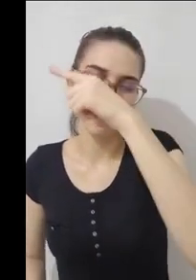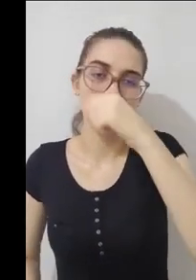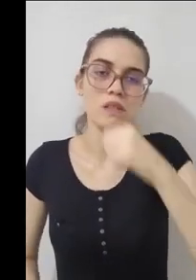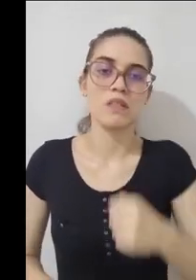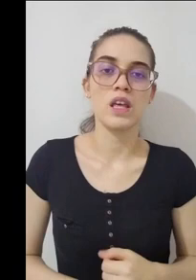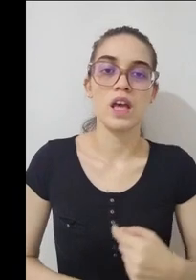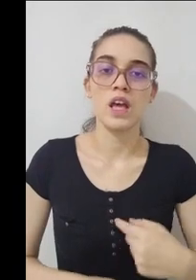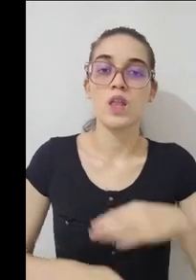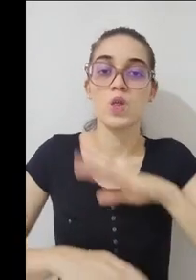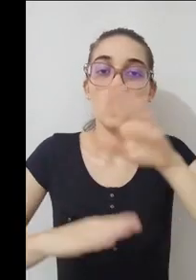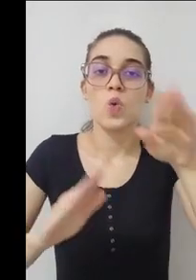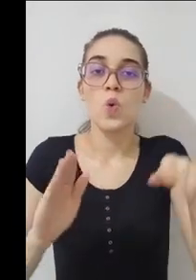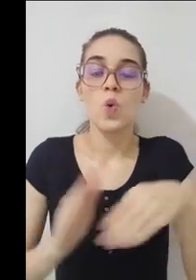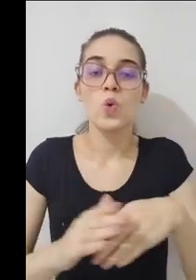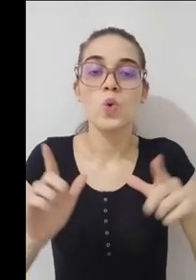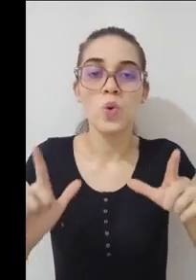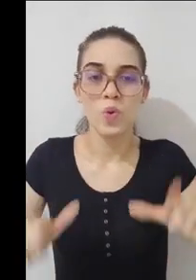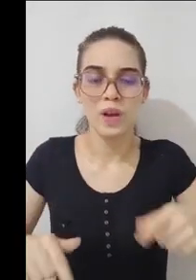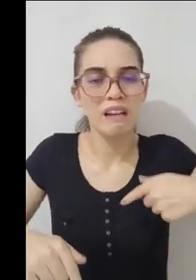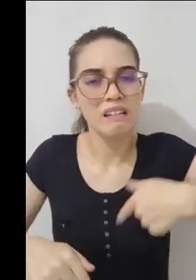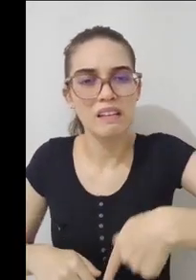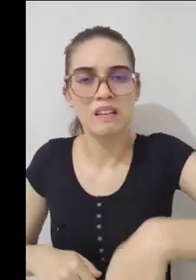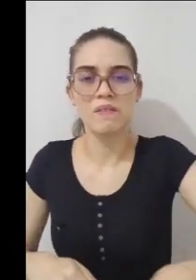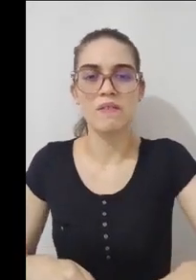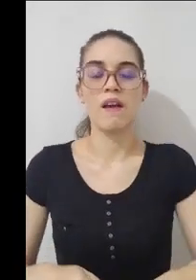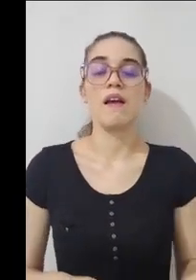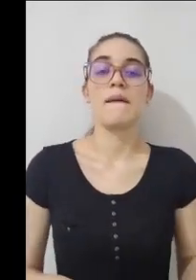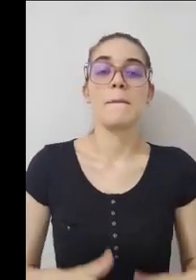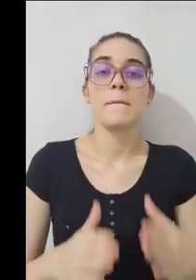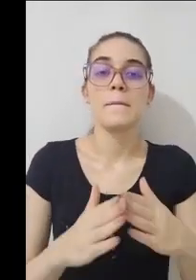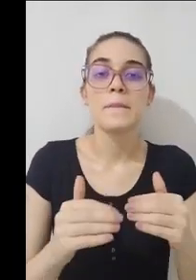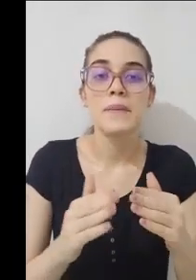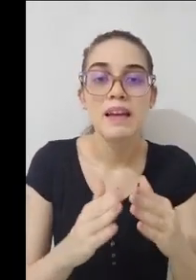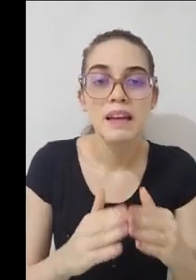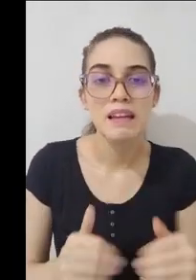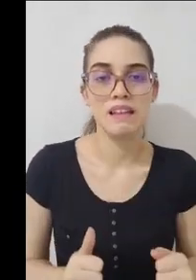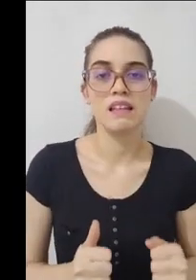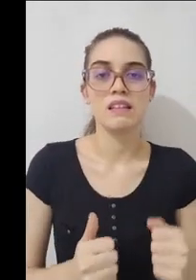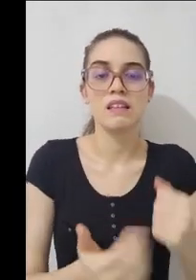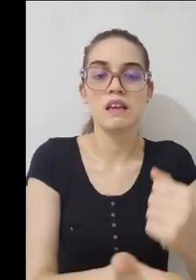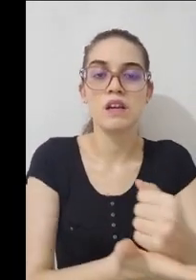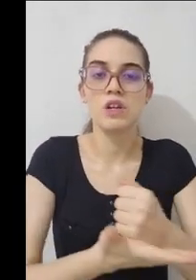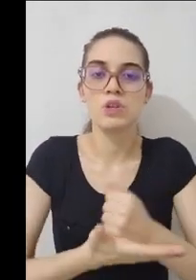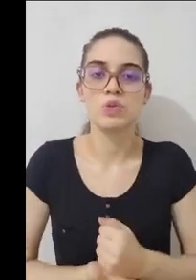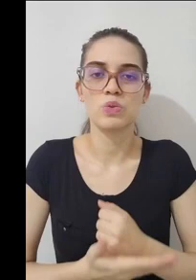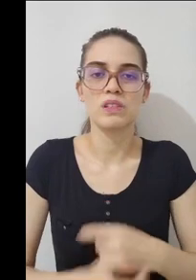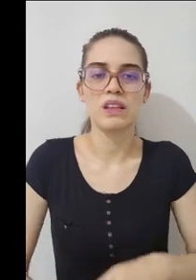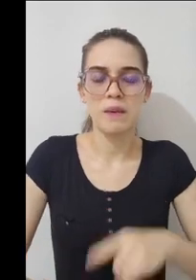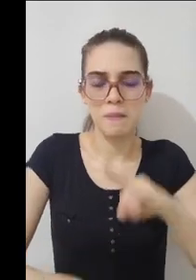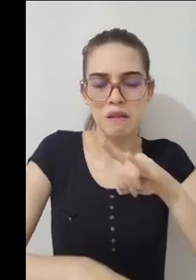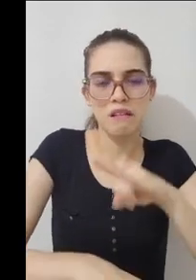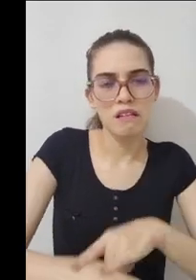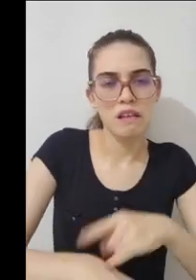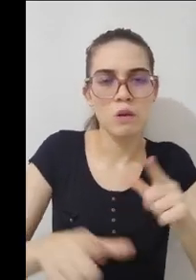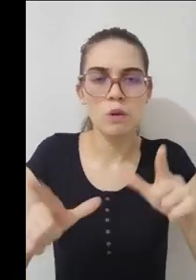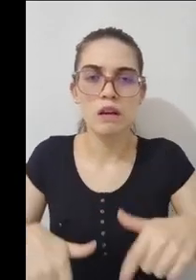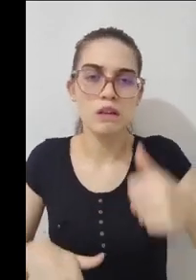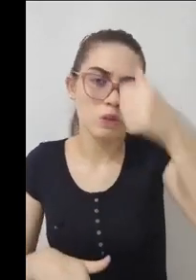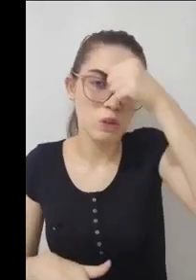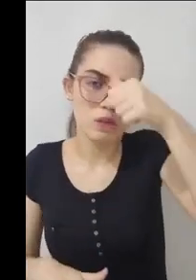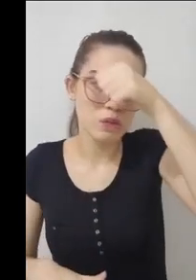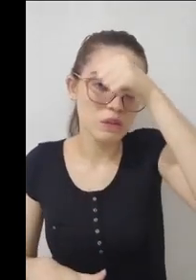dificuldade. Precisamos sempre de uma ajuda, porque não são adequadas a rua, nem banheiros, quando a gente vai